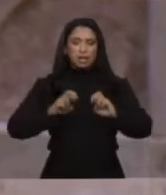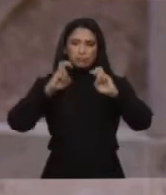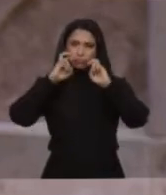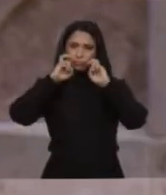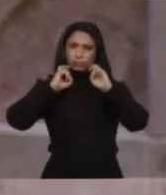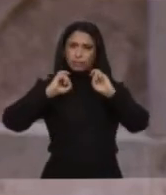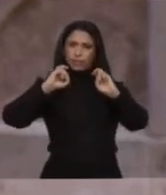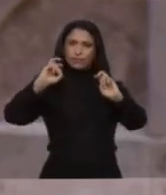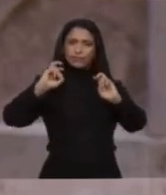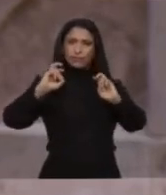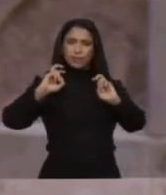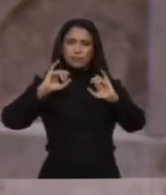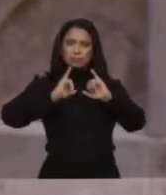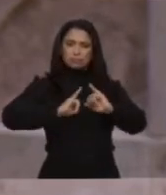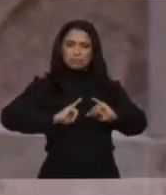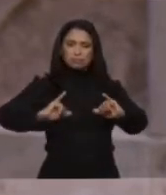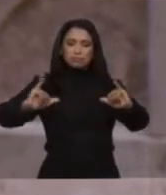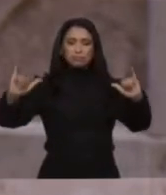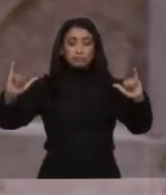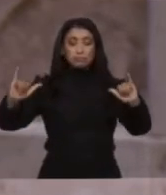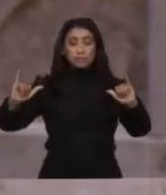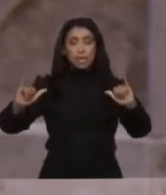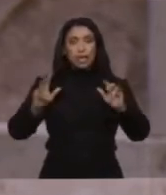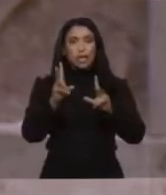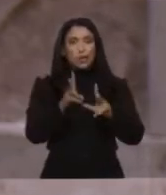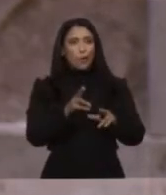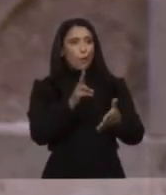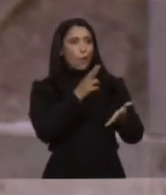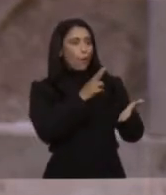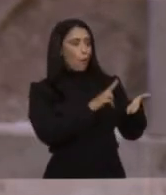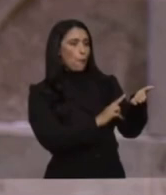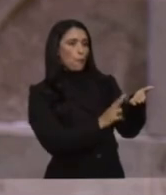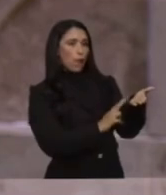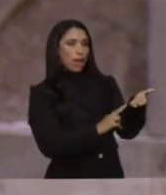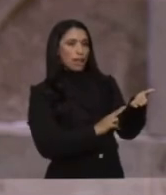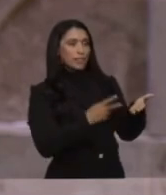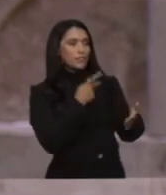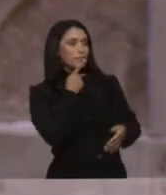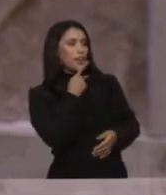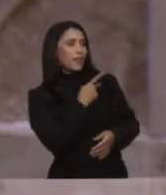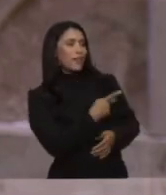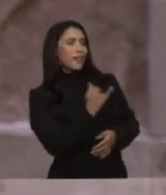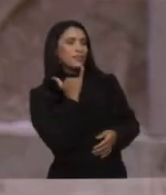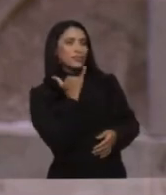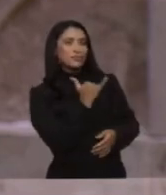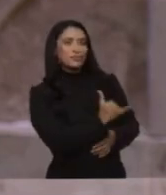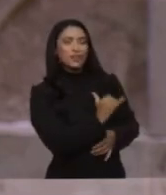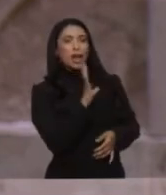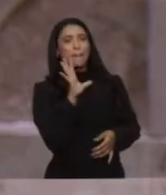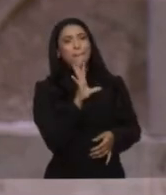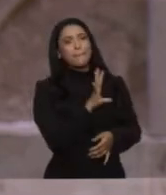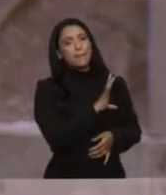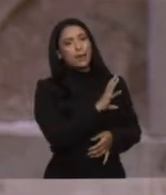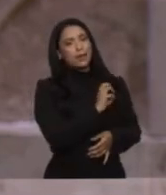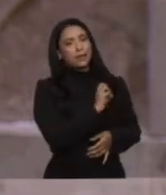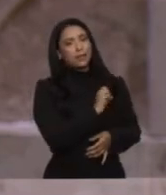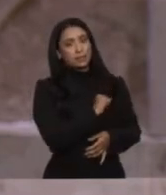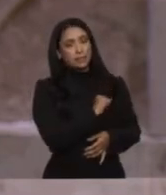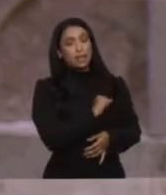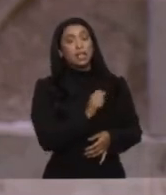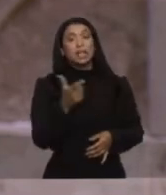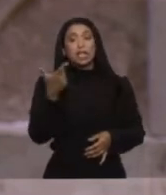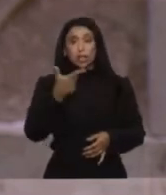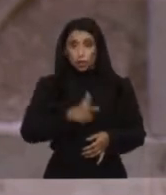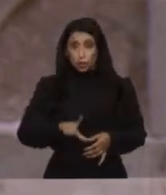como dizia o poeta à sua amada. E o poeta dizia à sua amada e tinha que